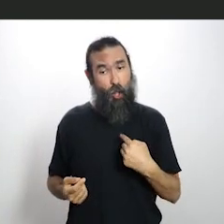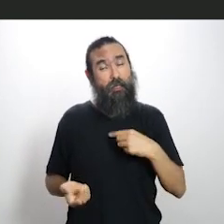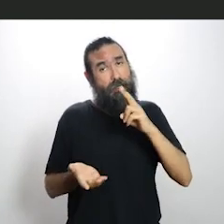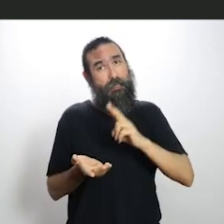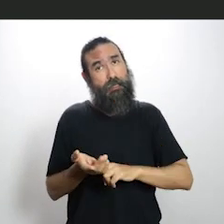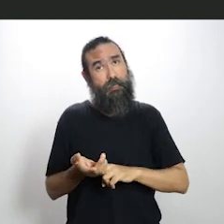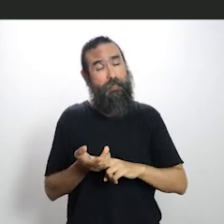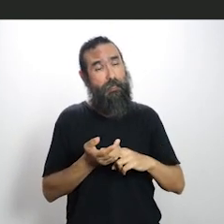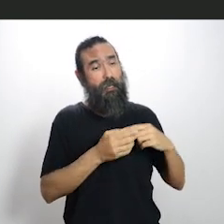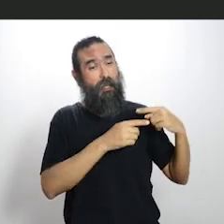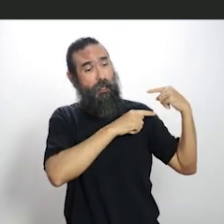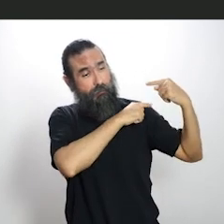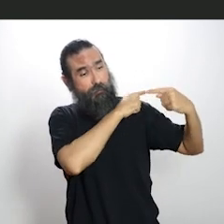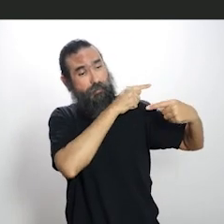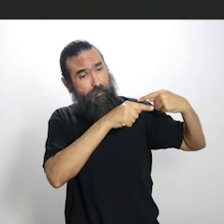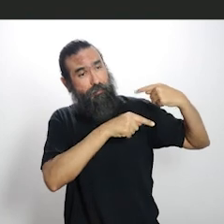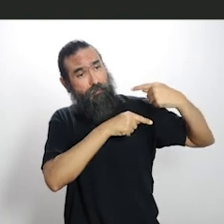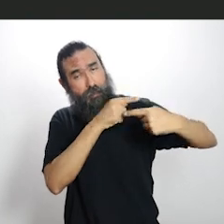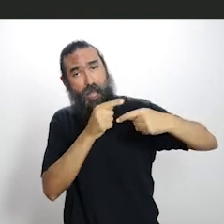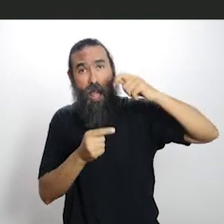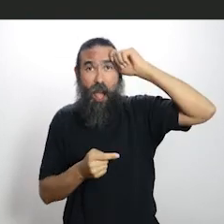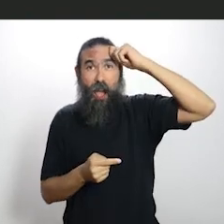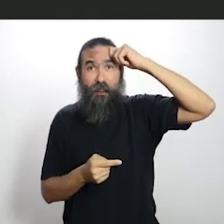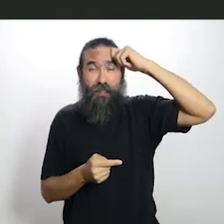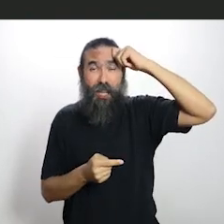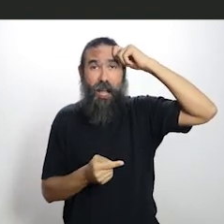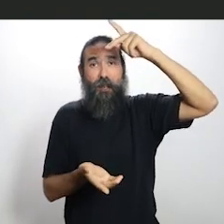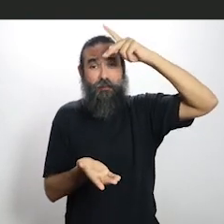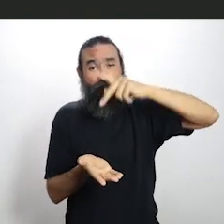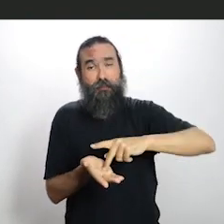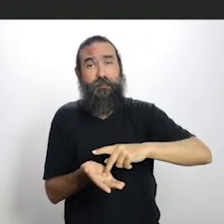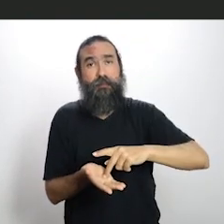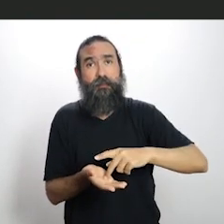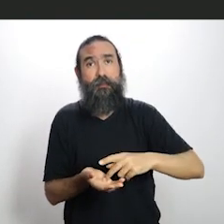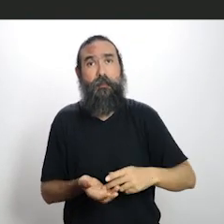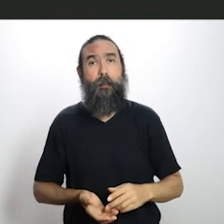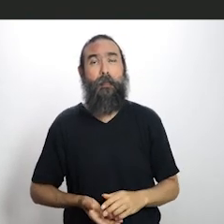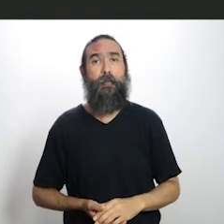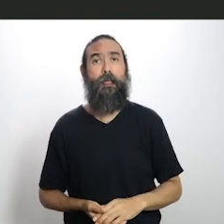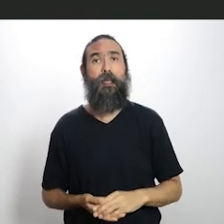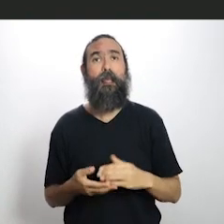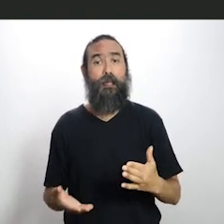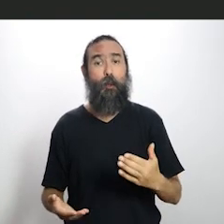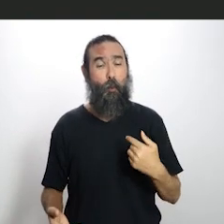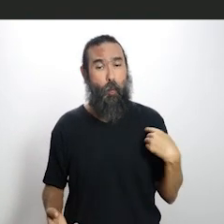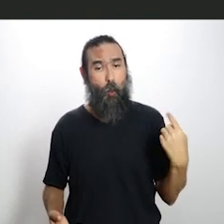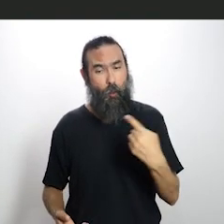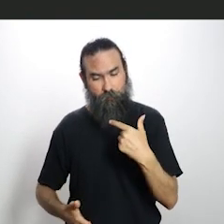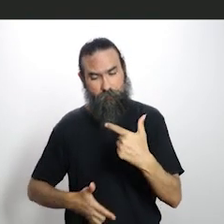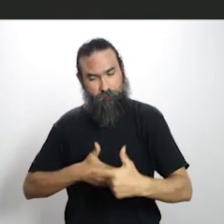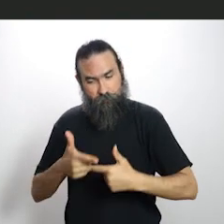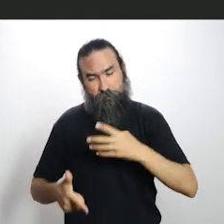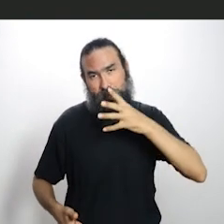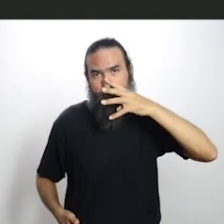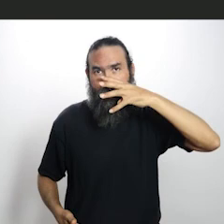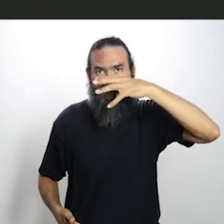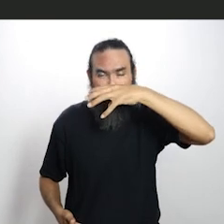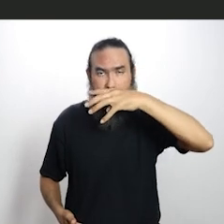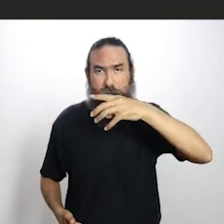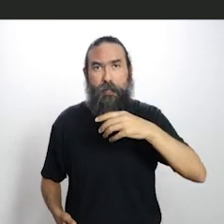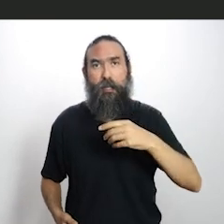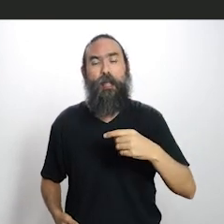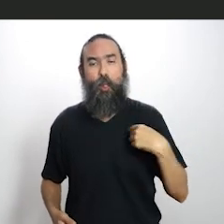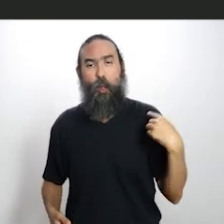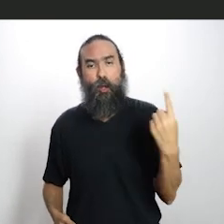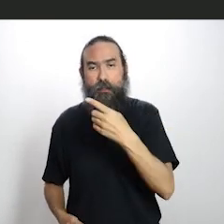também a todo instante entenda que esse momento de enfrentamento que a gente vive no país pra garantir